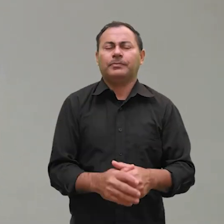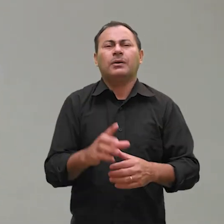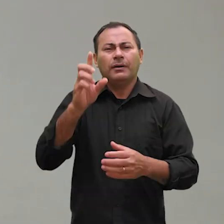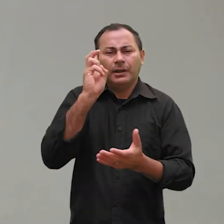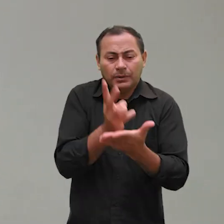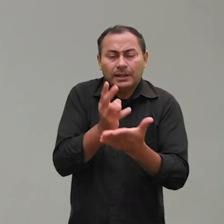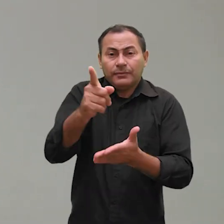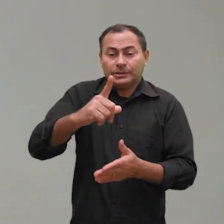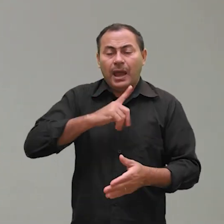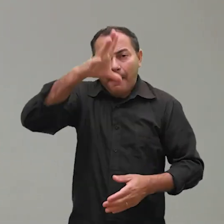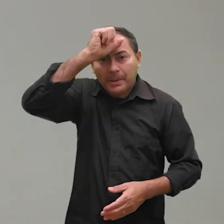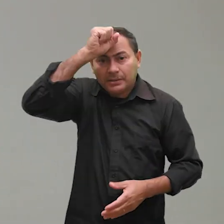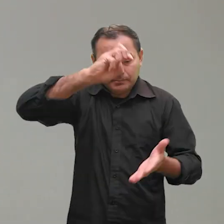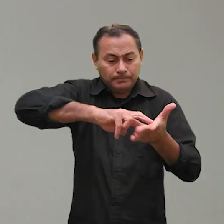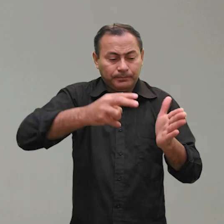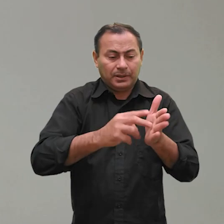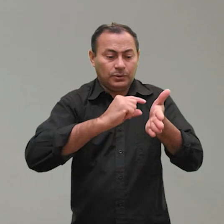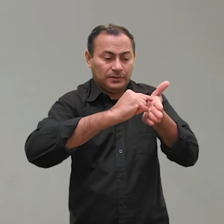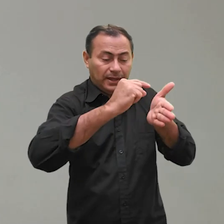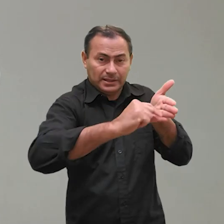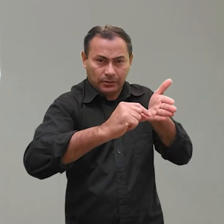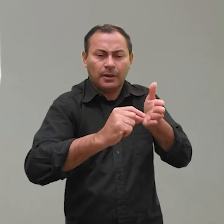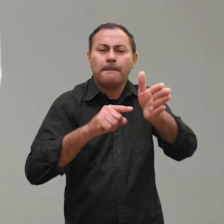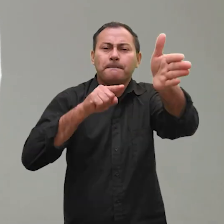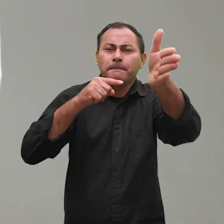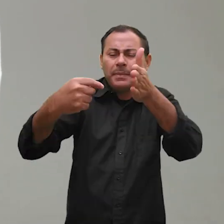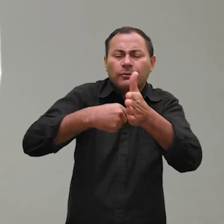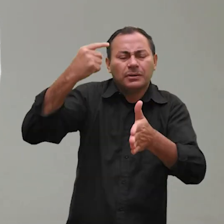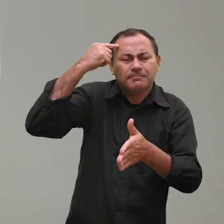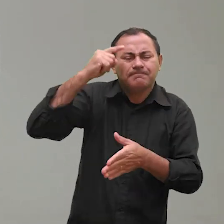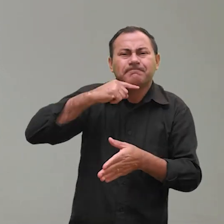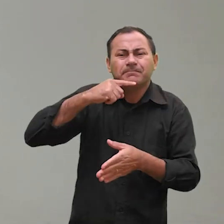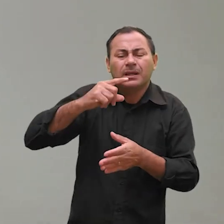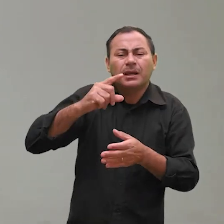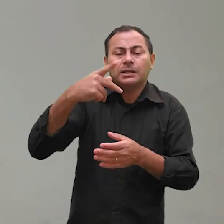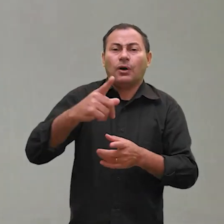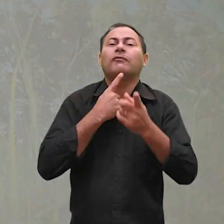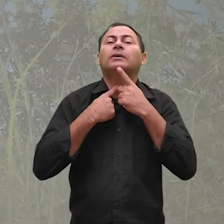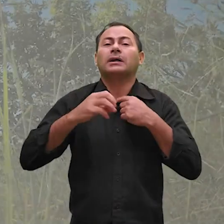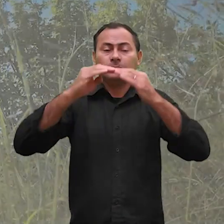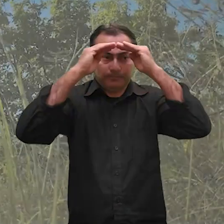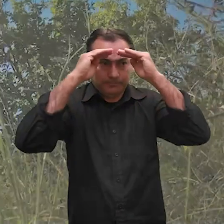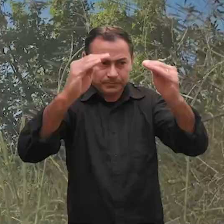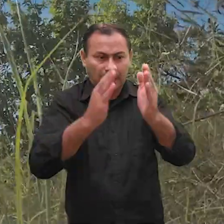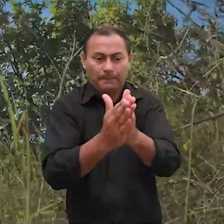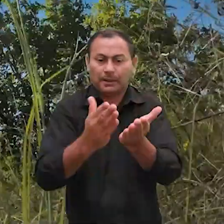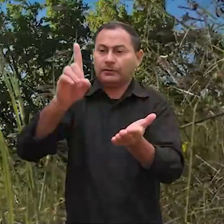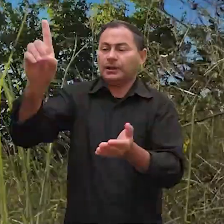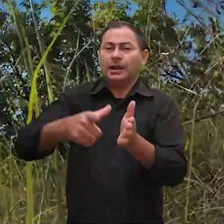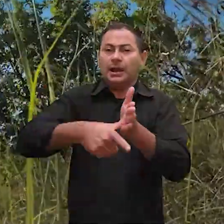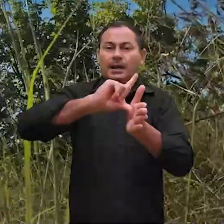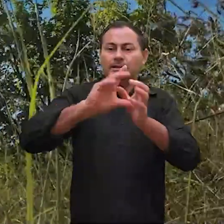seguinte. Uma vez que você tiver aprendido o significado dos versículos, pergunte a você mesmo se é de sua vontade obedecer